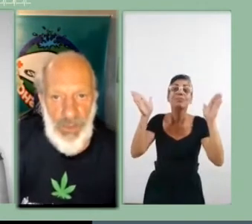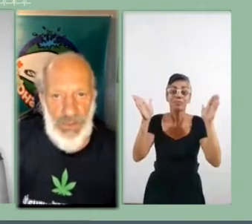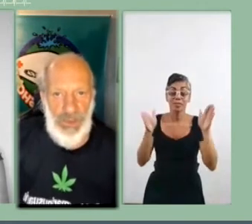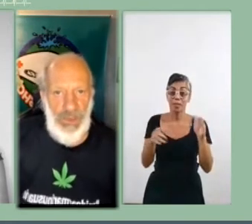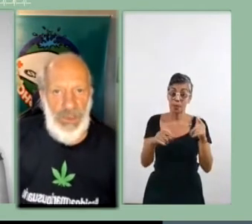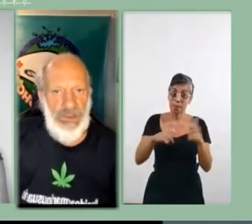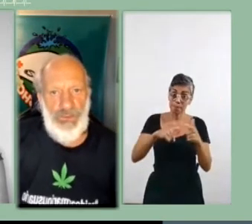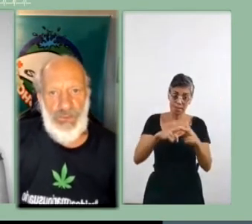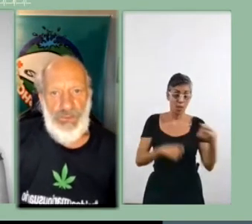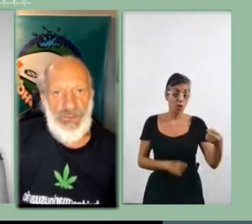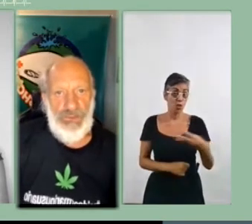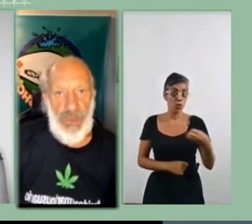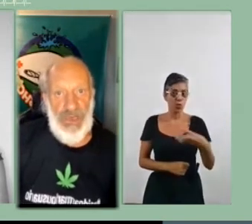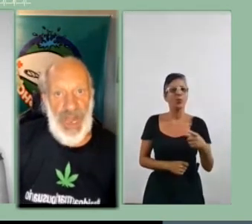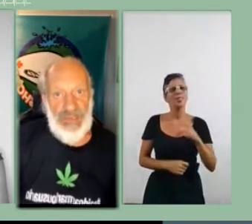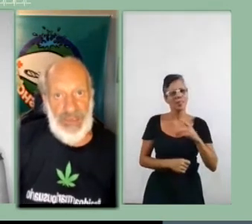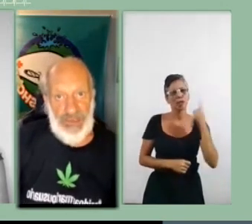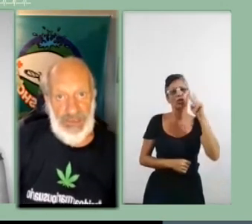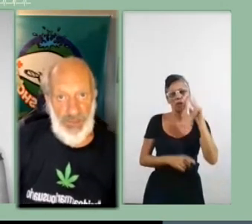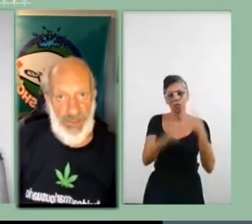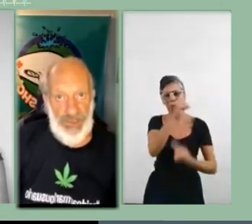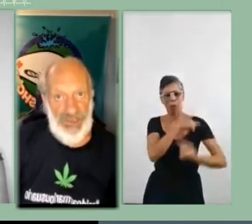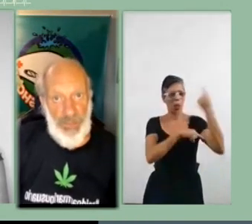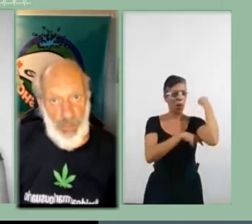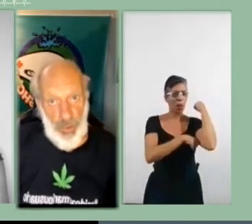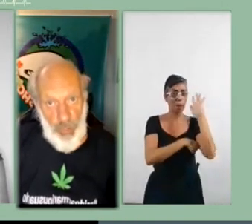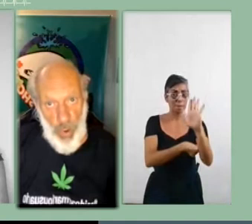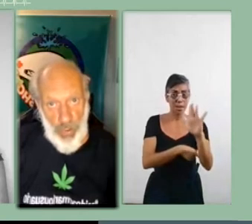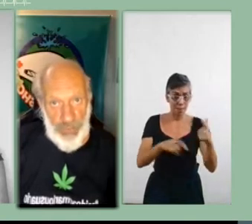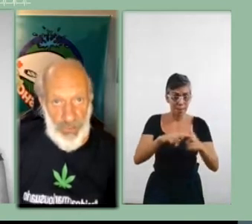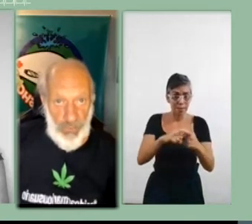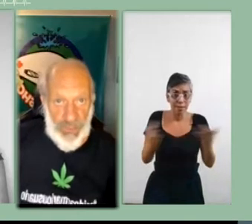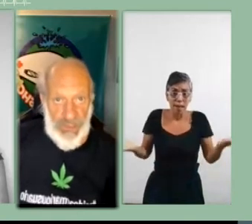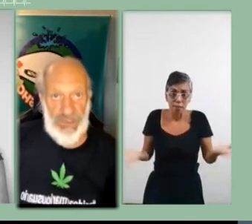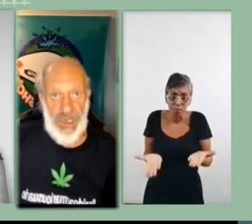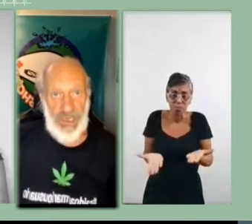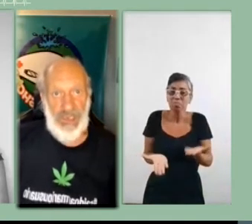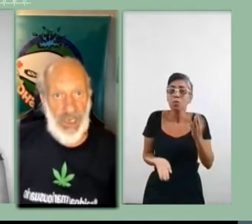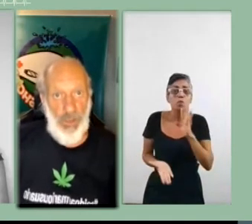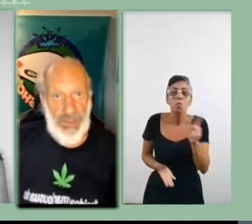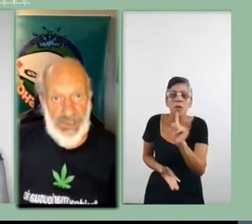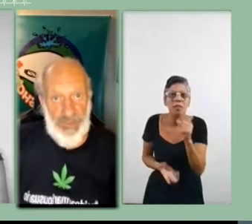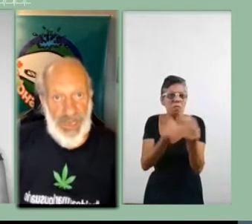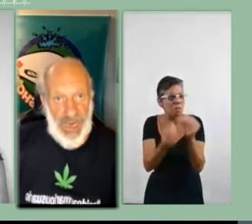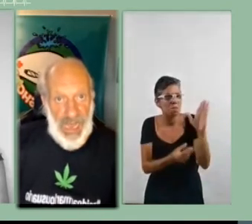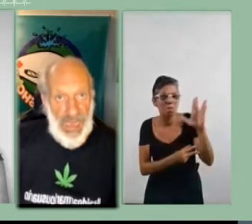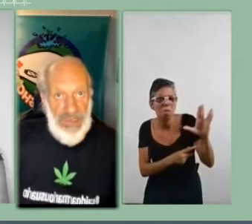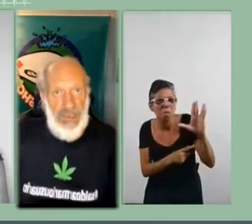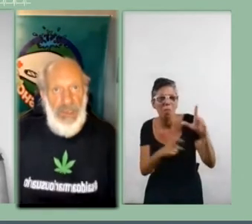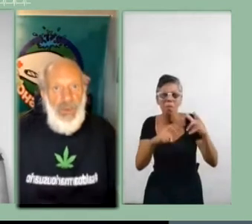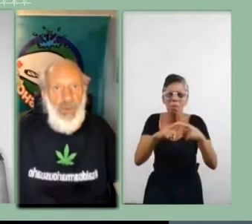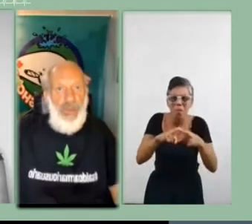atual não sabe nada ainda sobre isso, sabe muito pouco. Então, o que a gente tem é que realmente